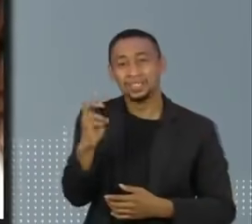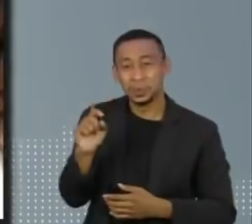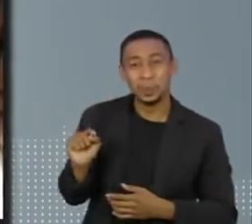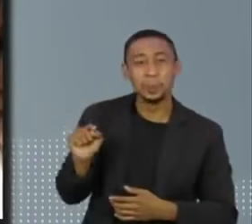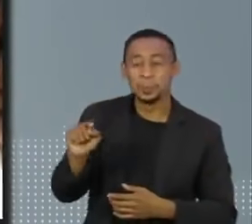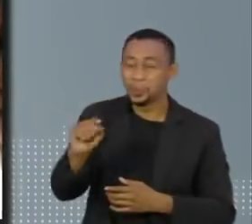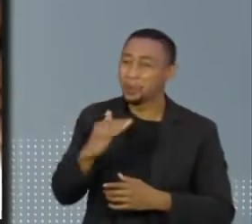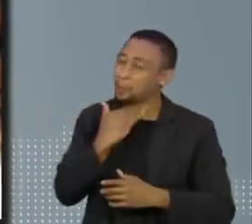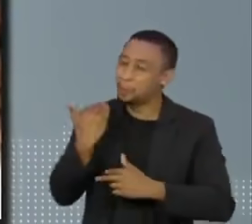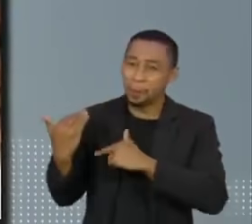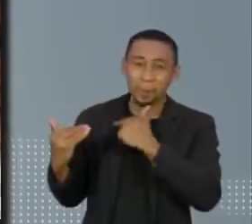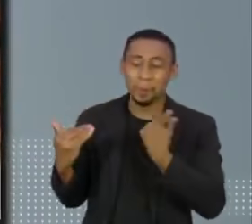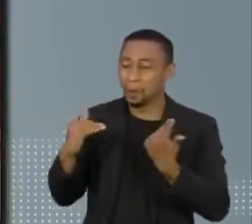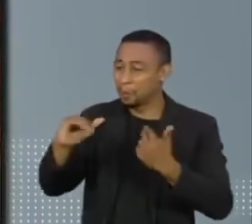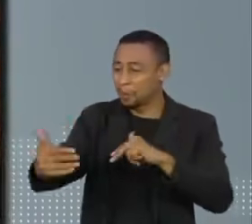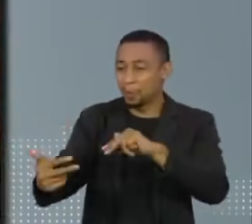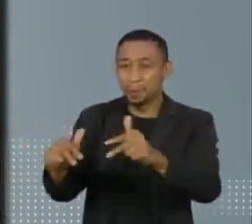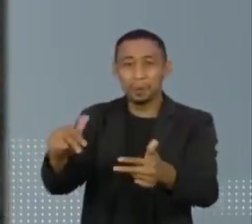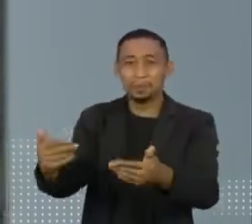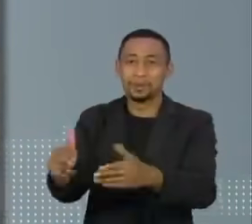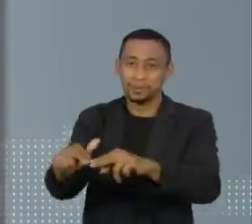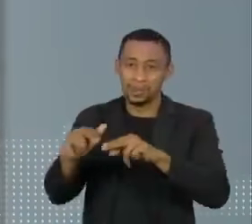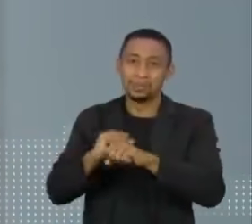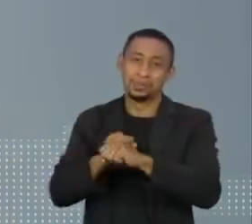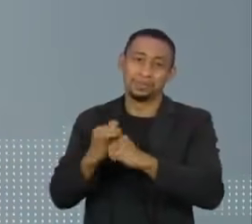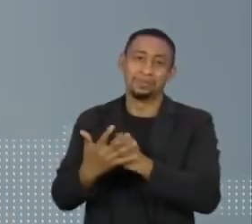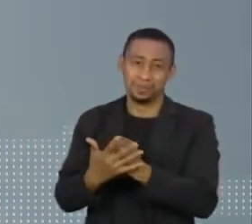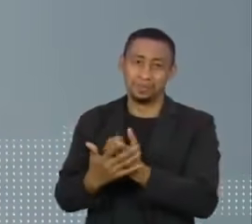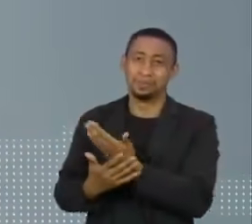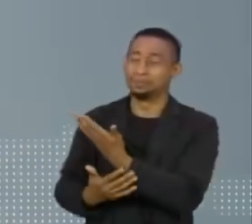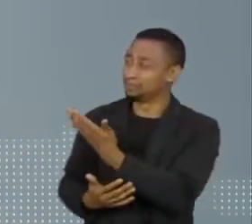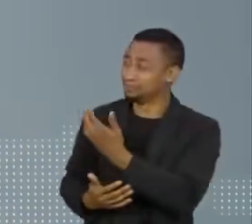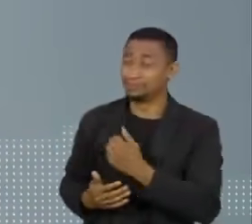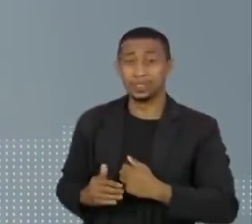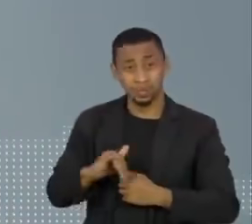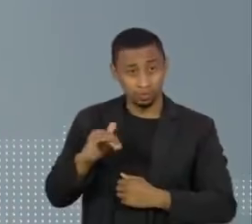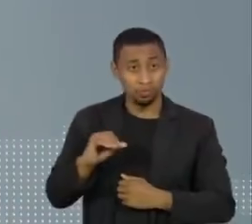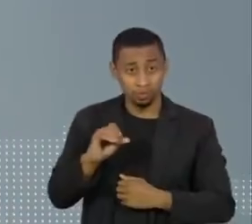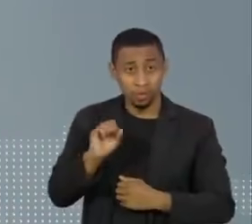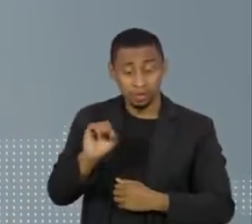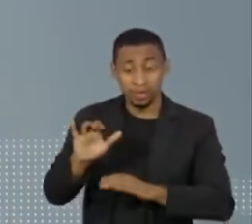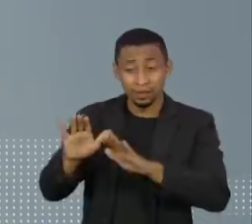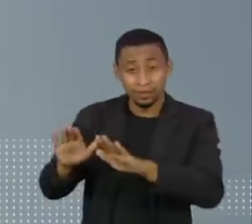435.823 mortos pelo coronavírus é um número. Nosso José Antônio Gomes deixa